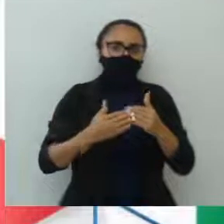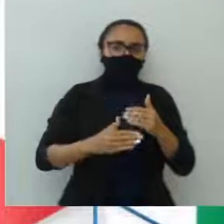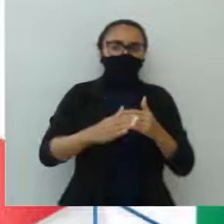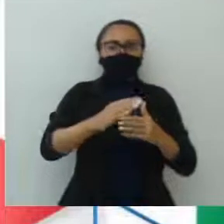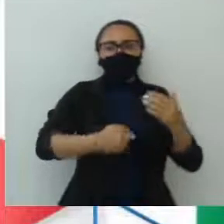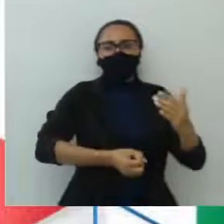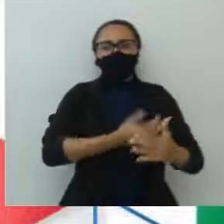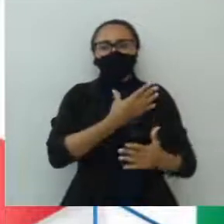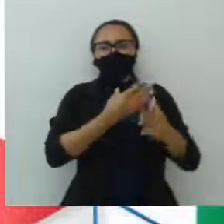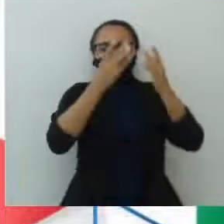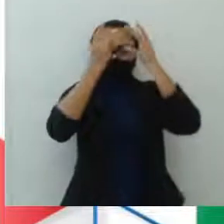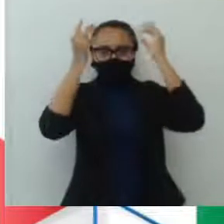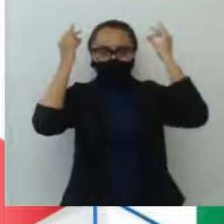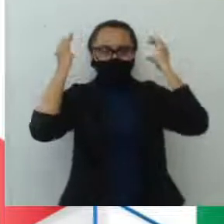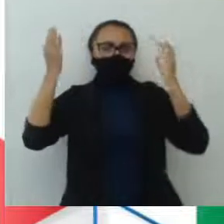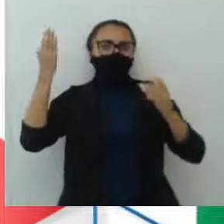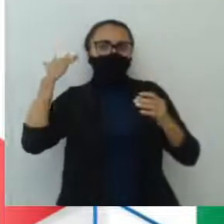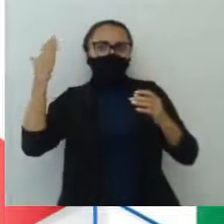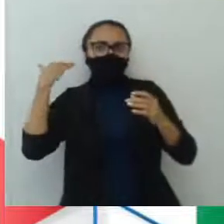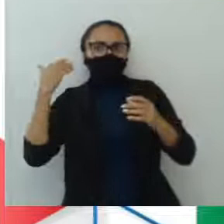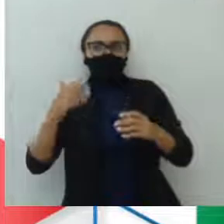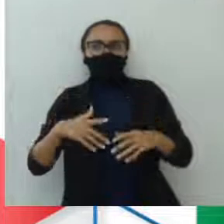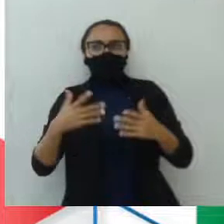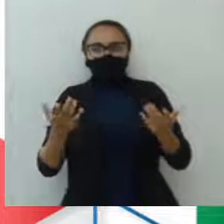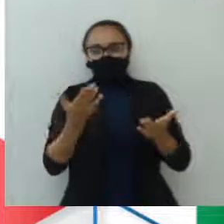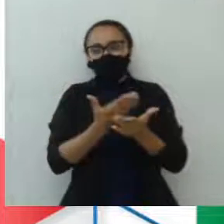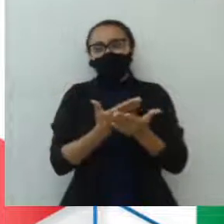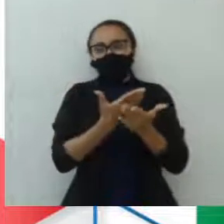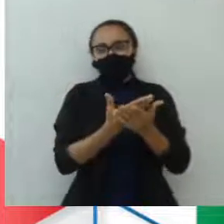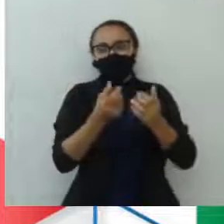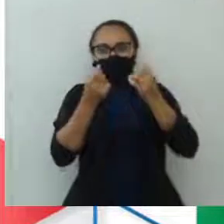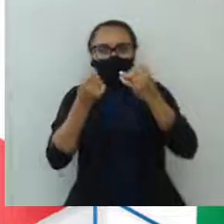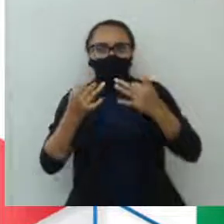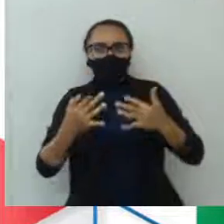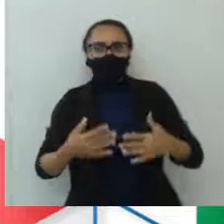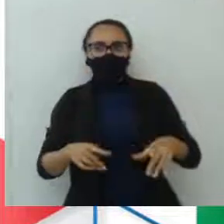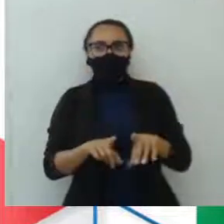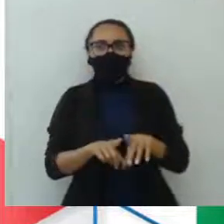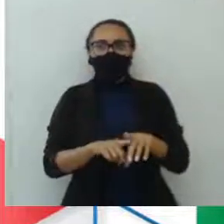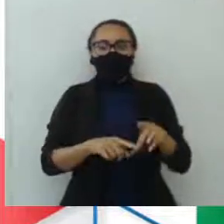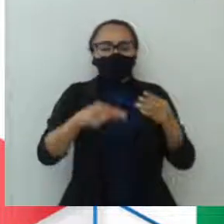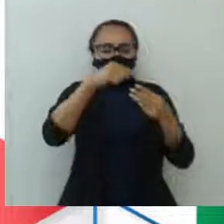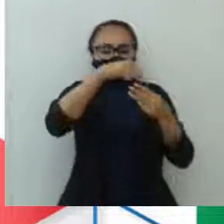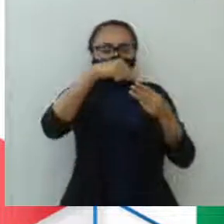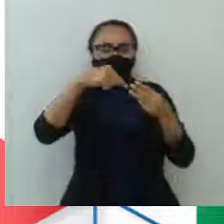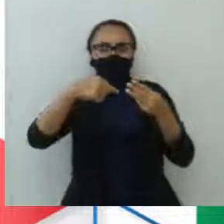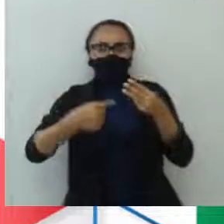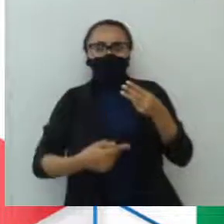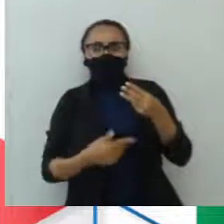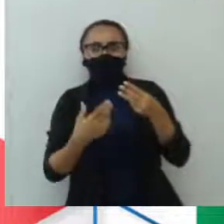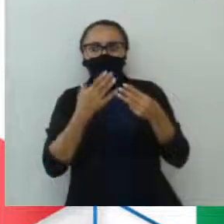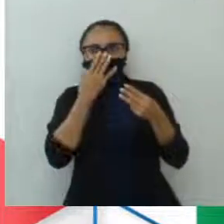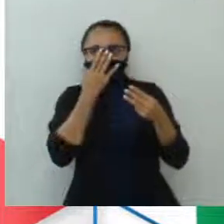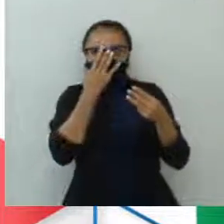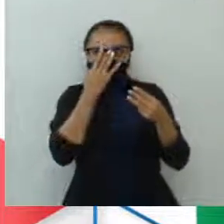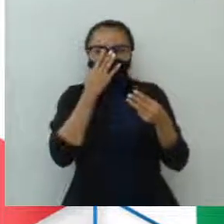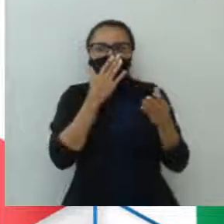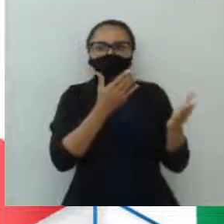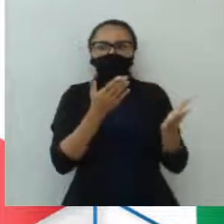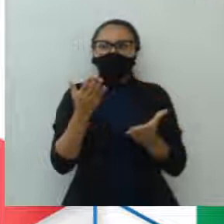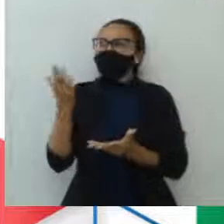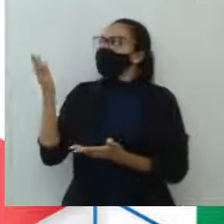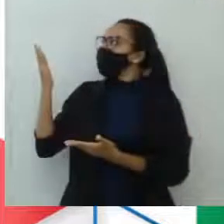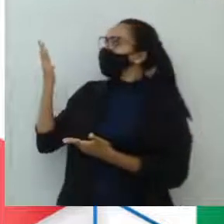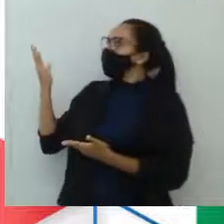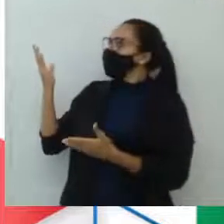gente também vai ter um tema de aula falando sobre a origem do teatro. E os três principais autores desse trecho dramático lá